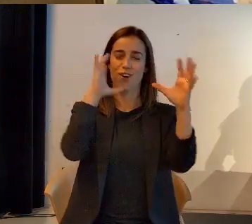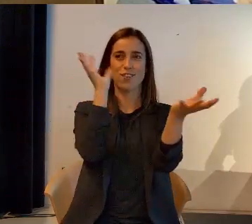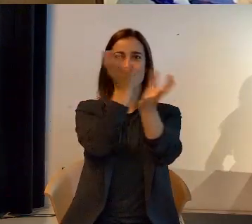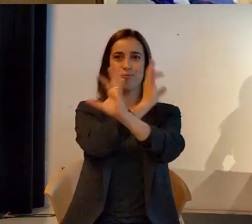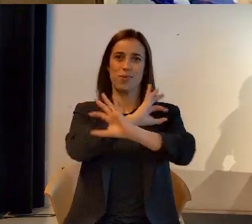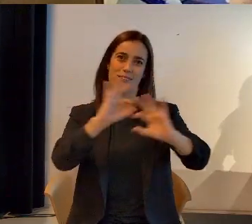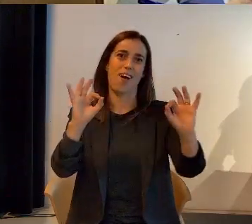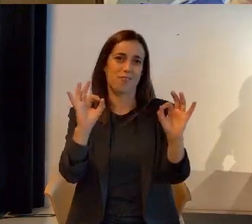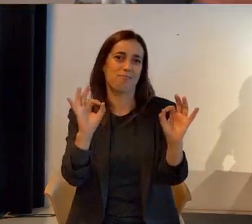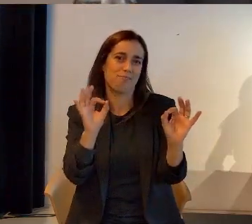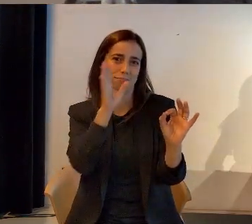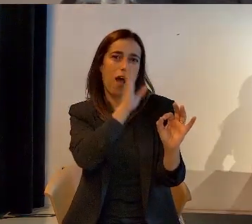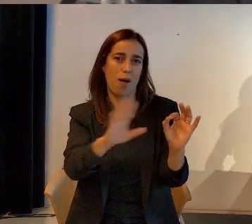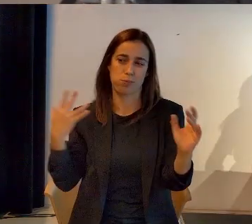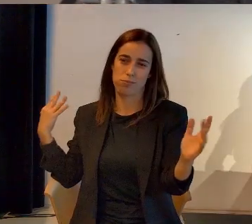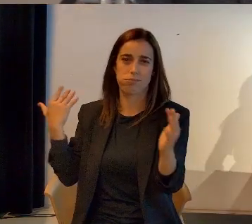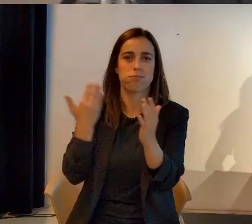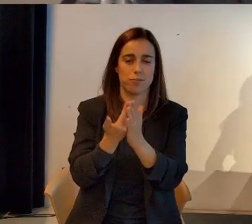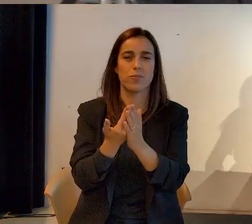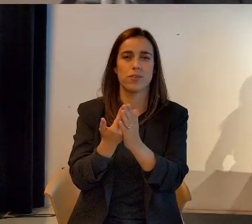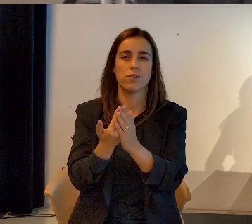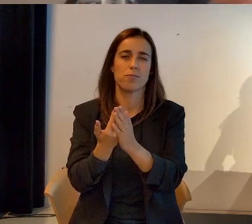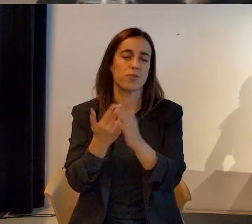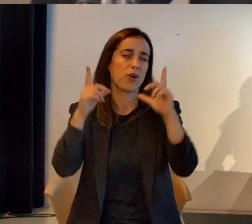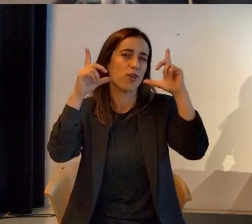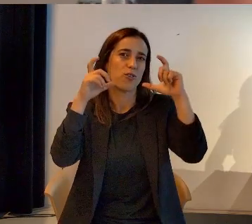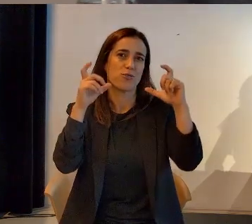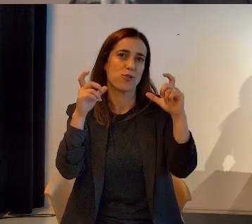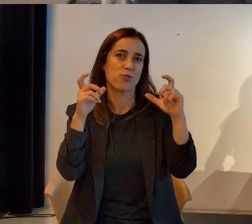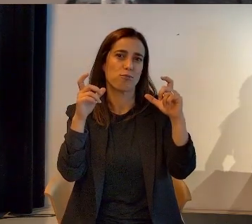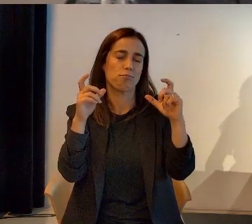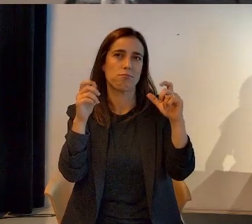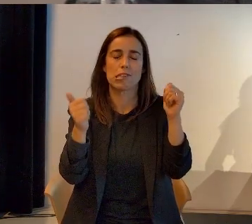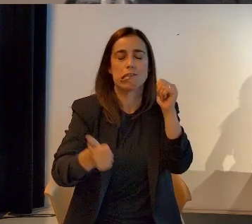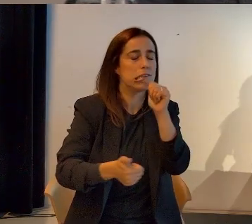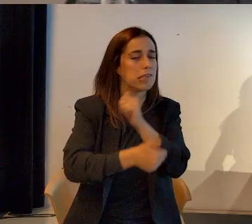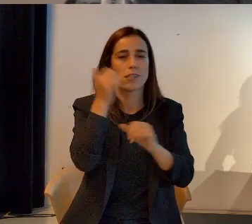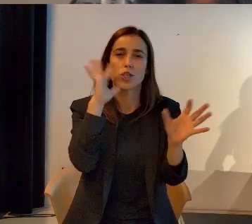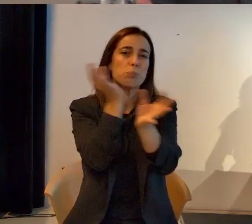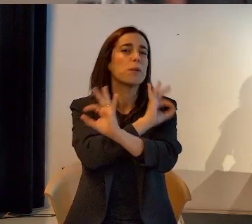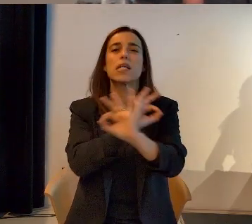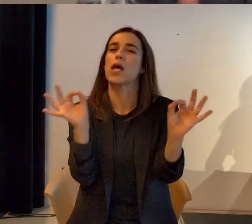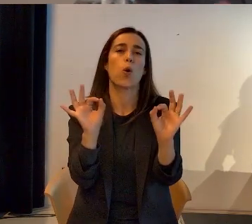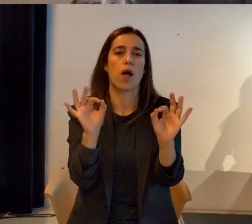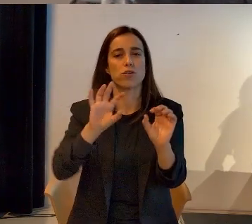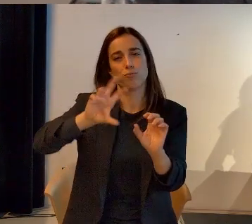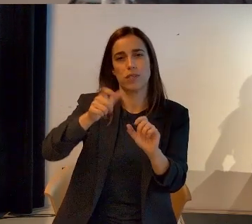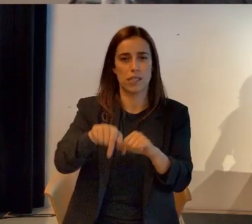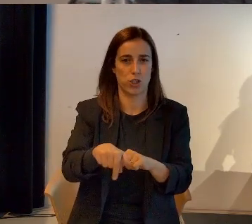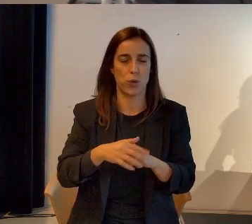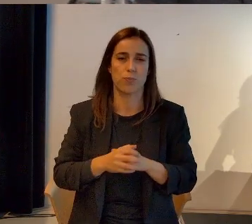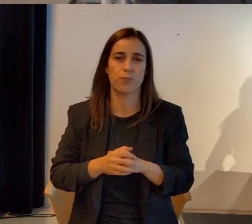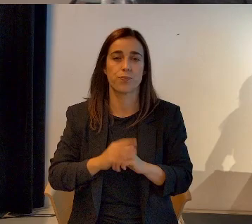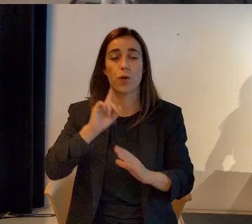já temos visto ao longo destes anos e que são das fotos mais estragáveis, digamos assim, desta região.